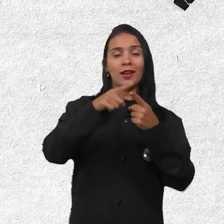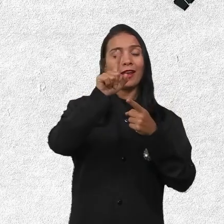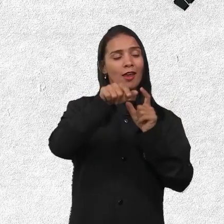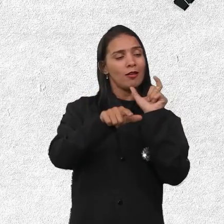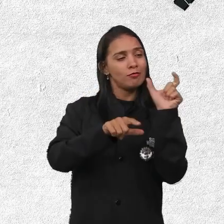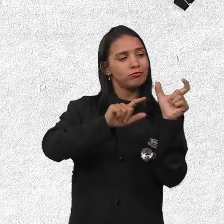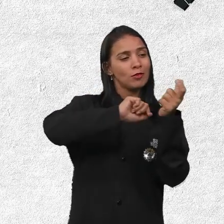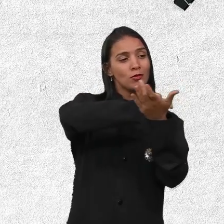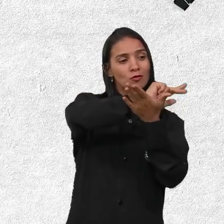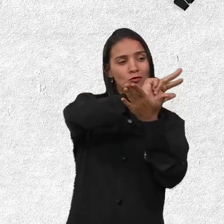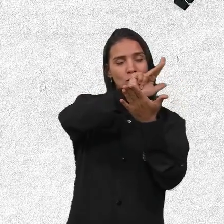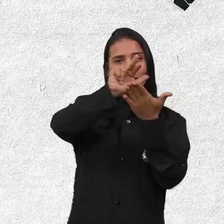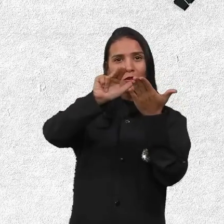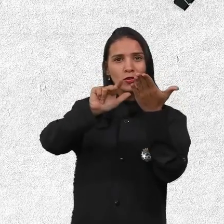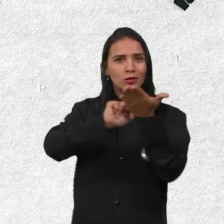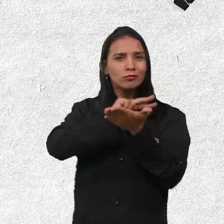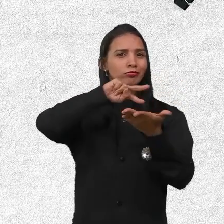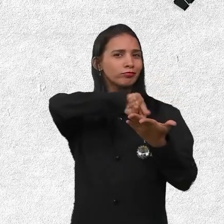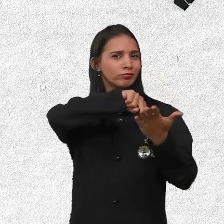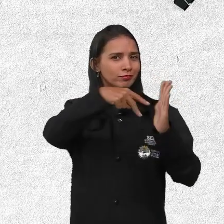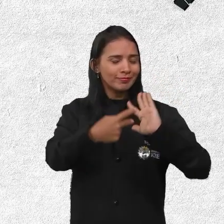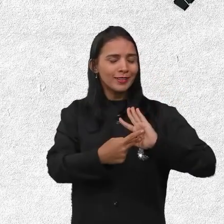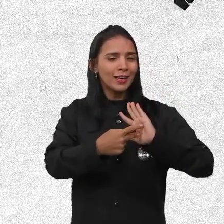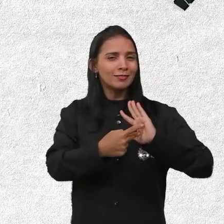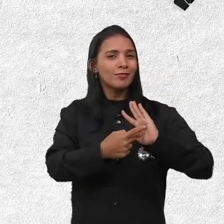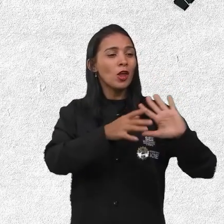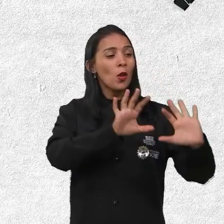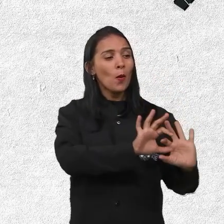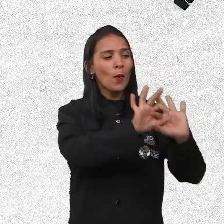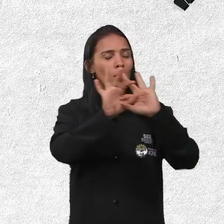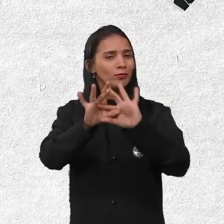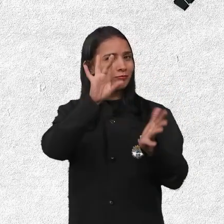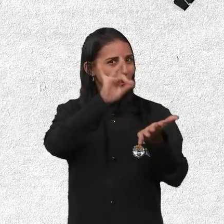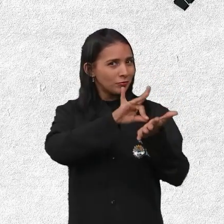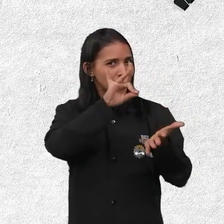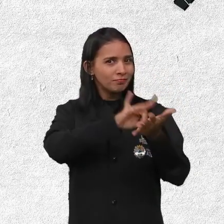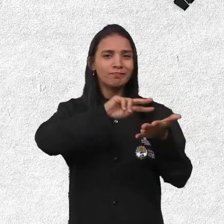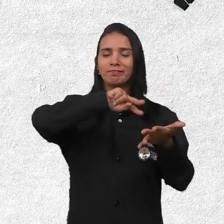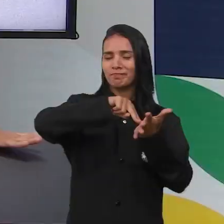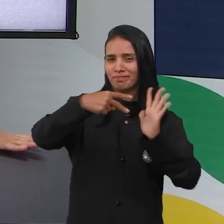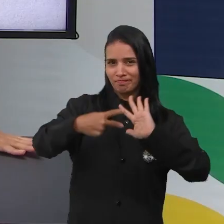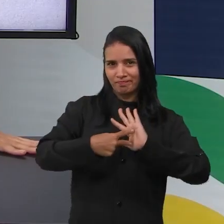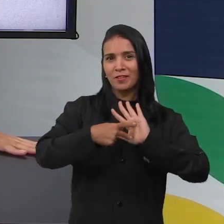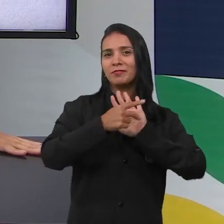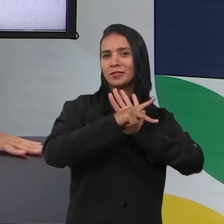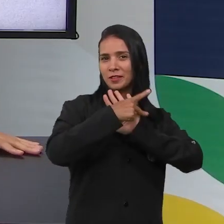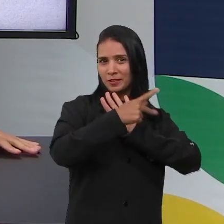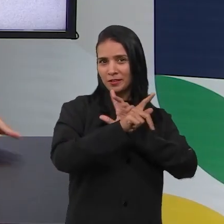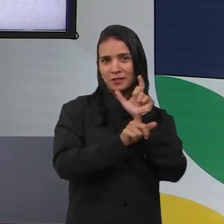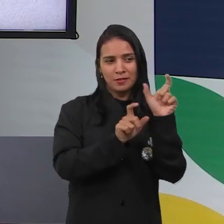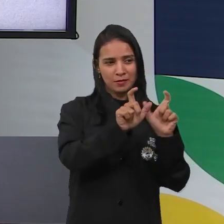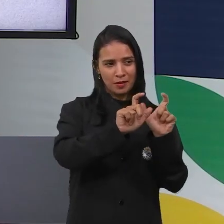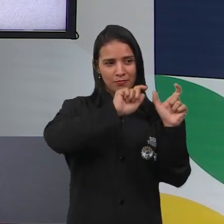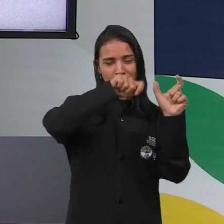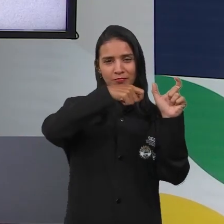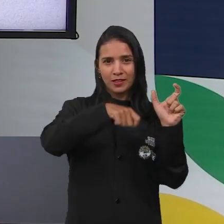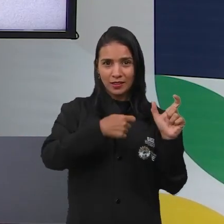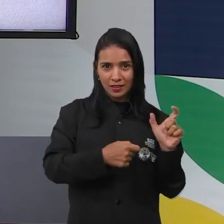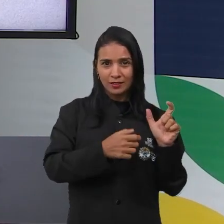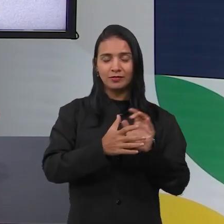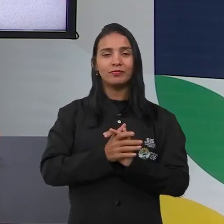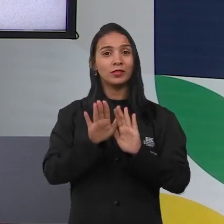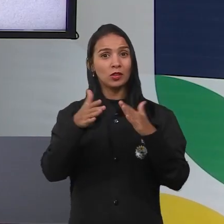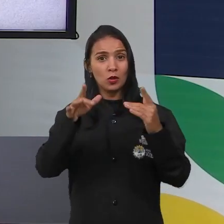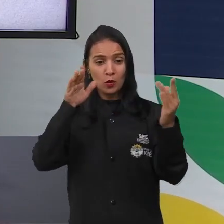falar para vocês, e o contexto vai definir o seu sentido. Então, qual foi o nosso foco aqui nessa